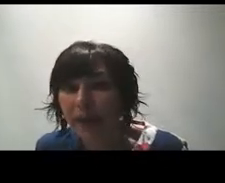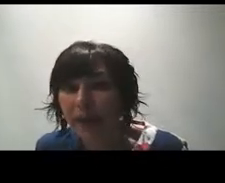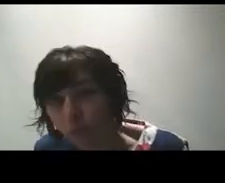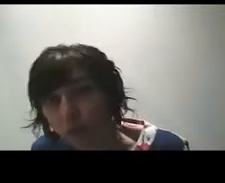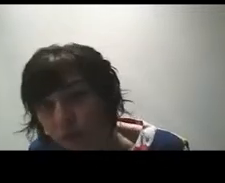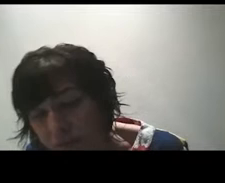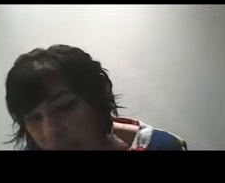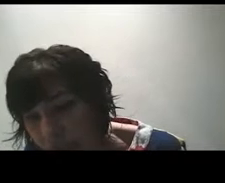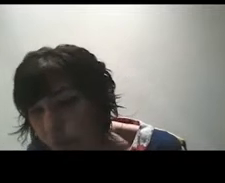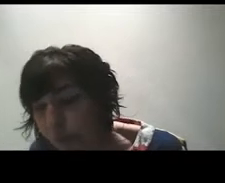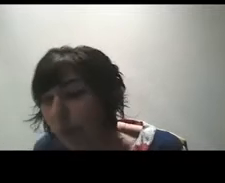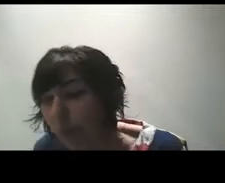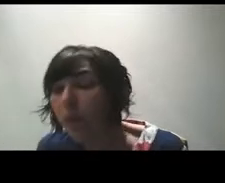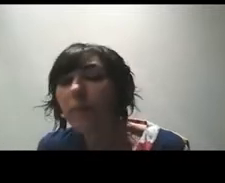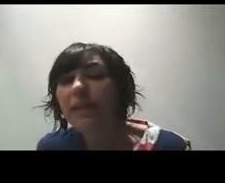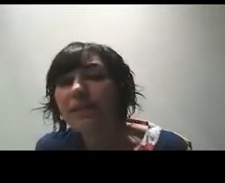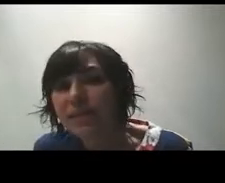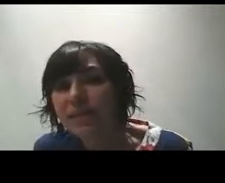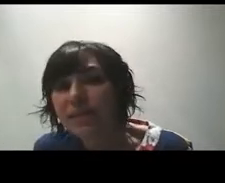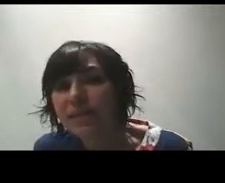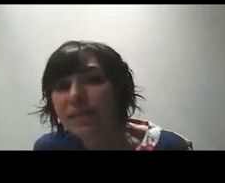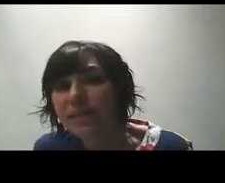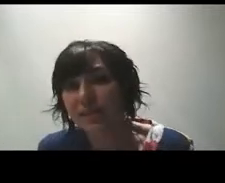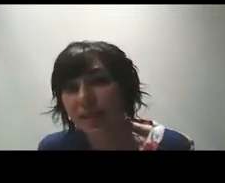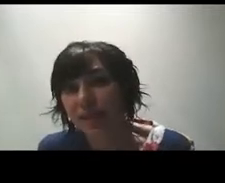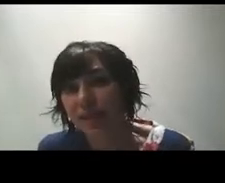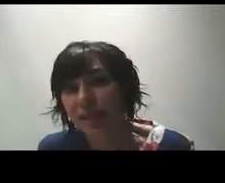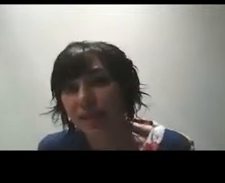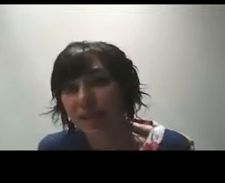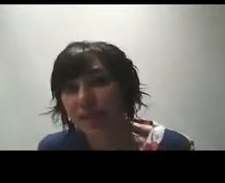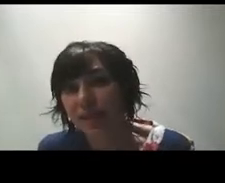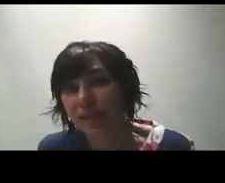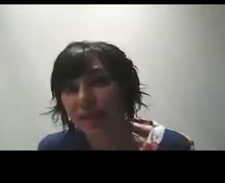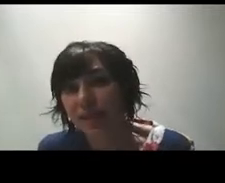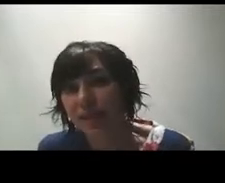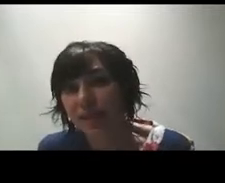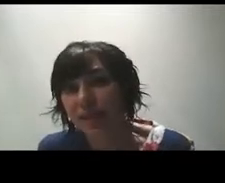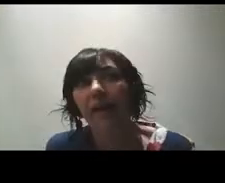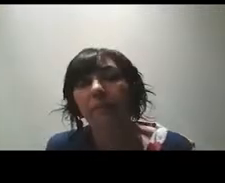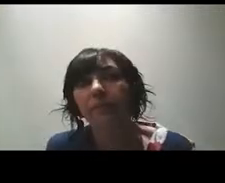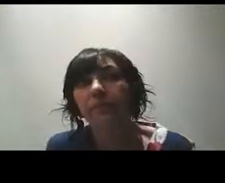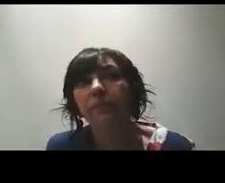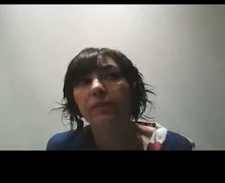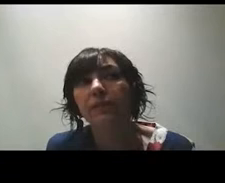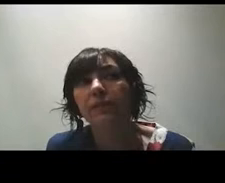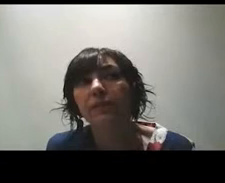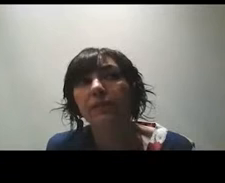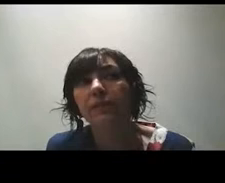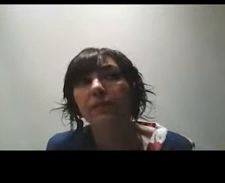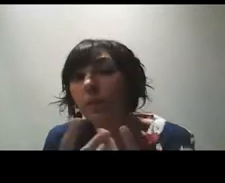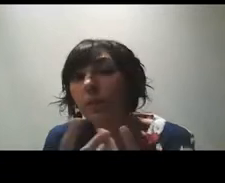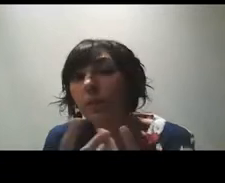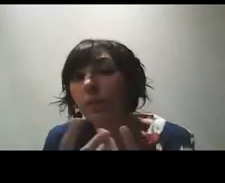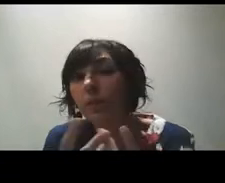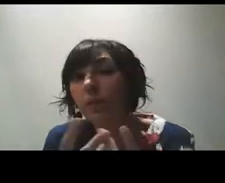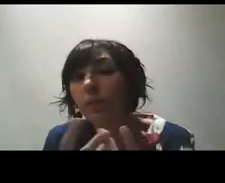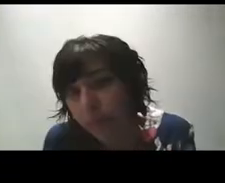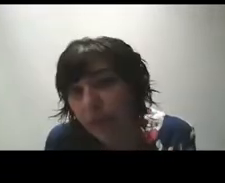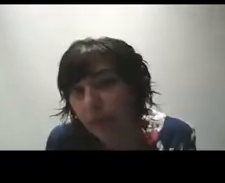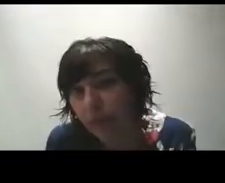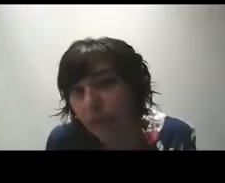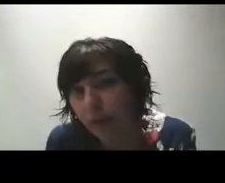um pouco confesso mobilizar você que tá é sendo